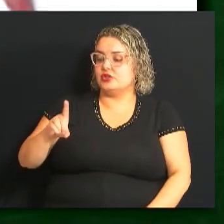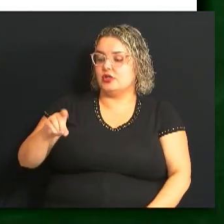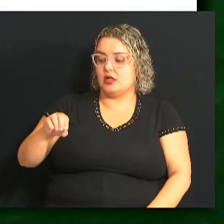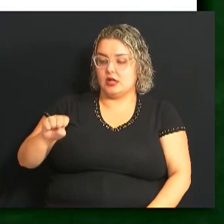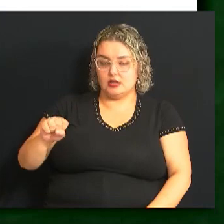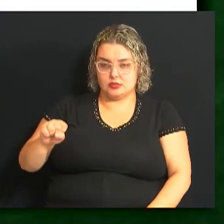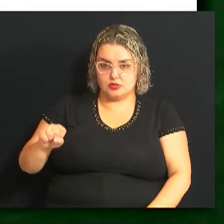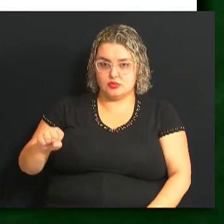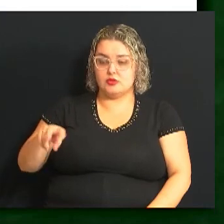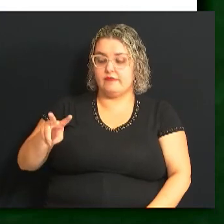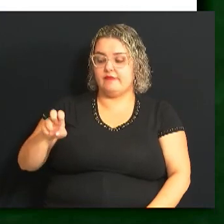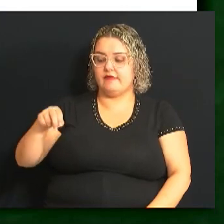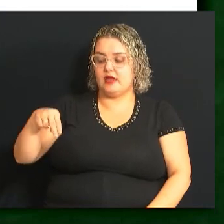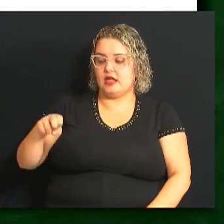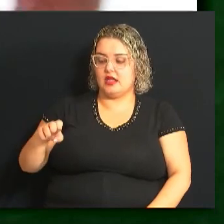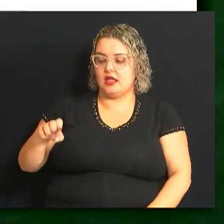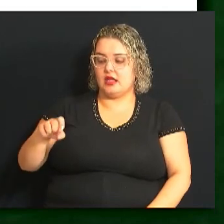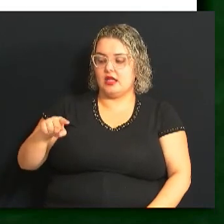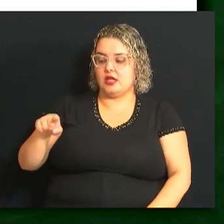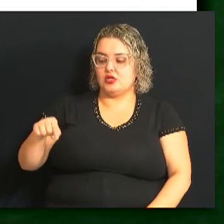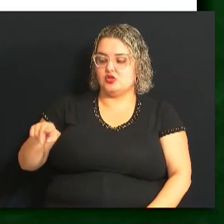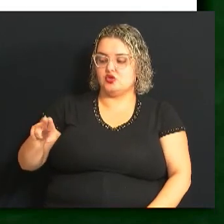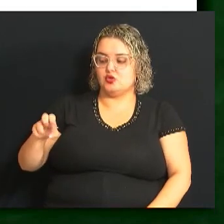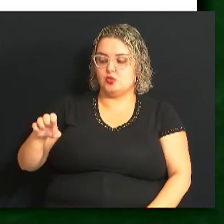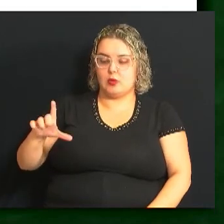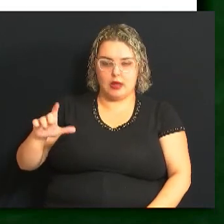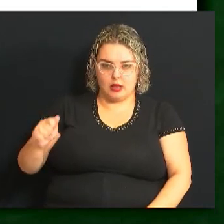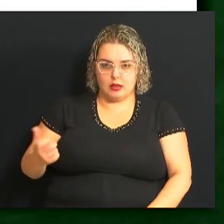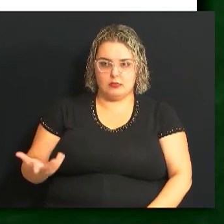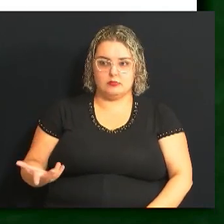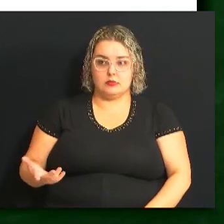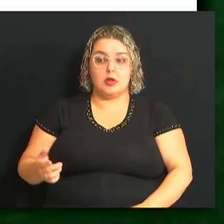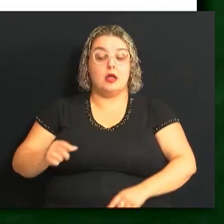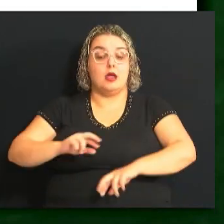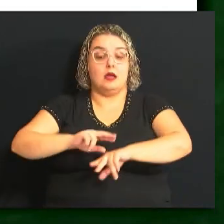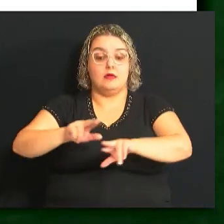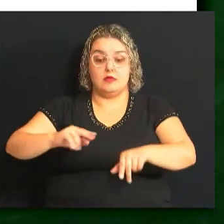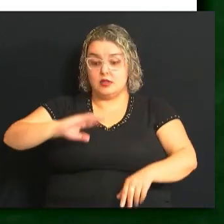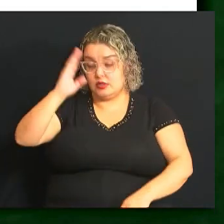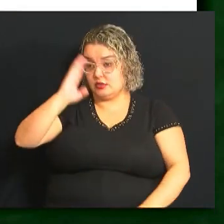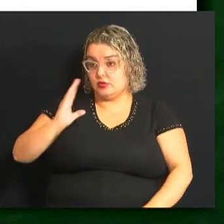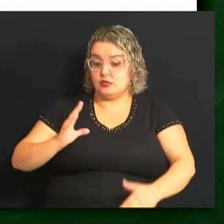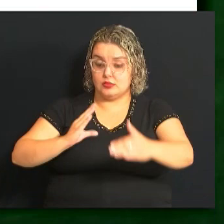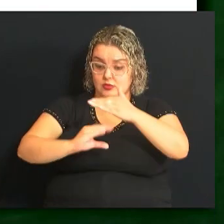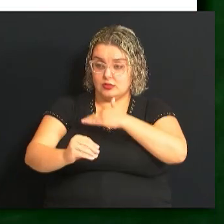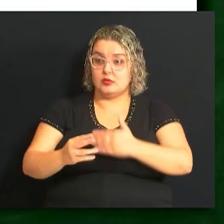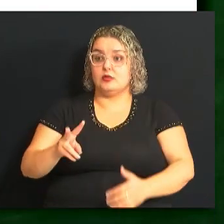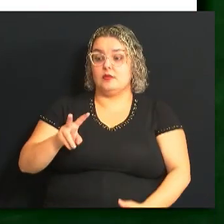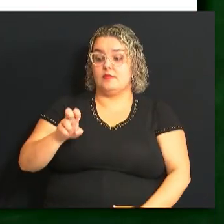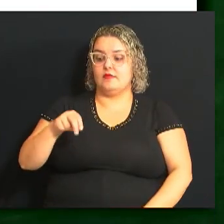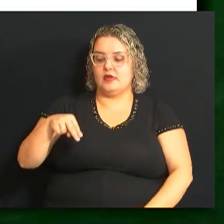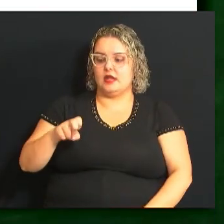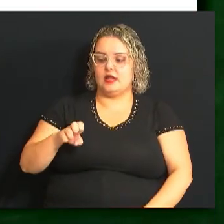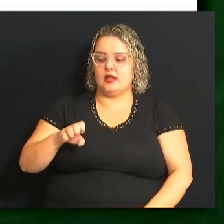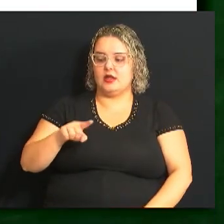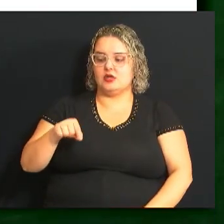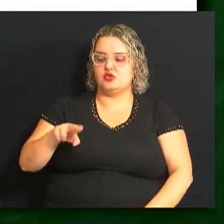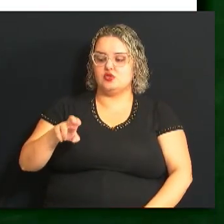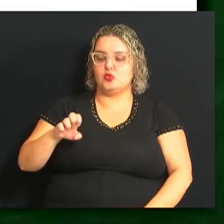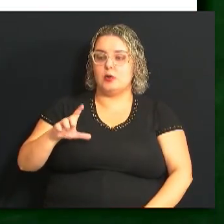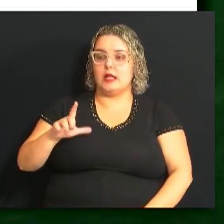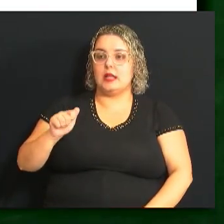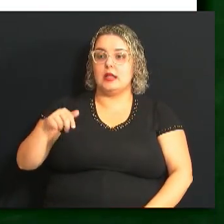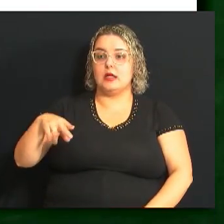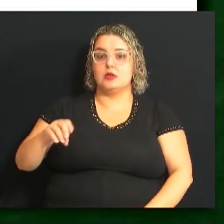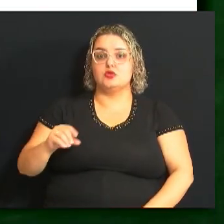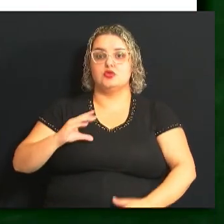acaba impulsionando a que muitos imigrantes, muitos venezuelanos migrem para outros